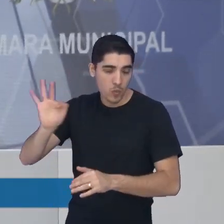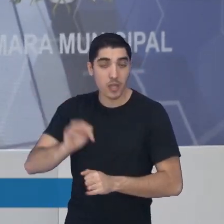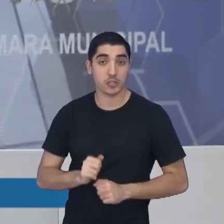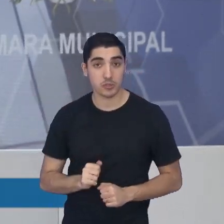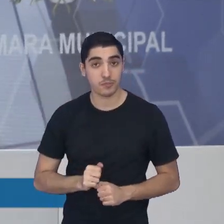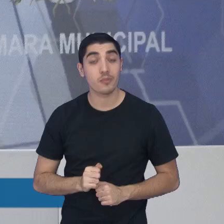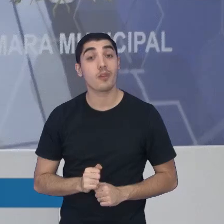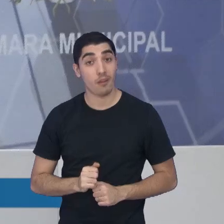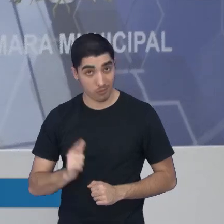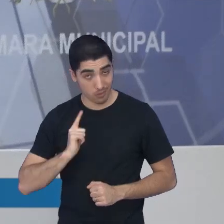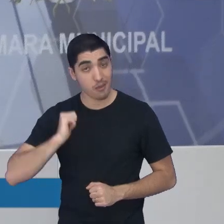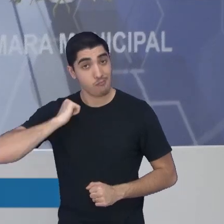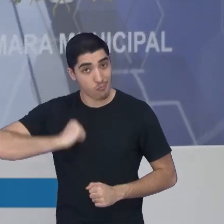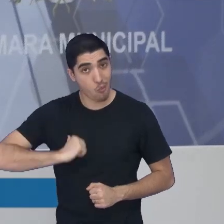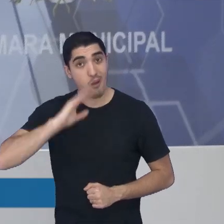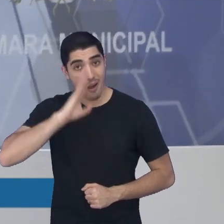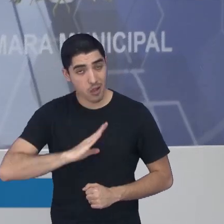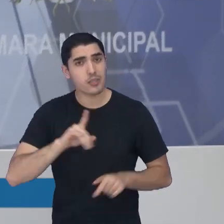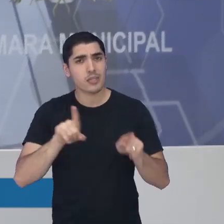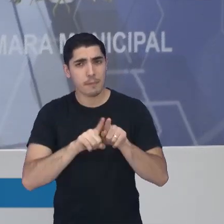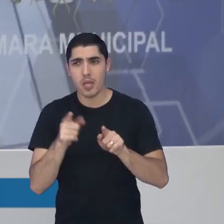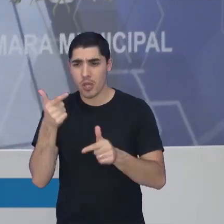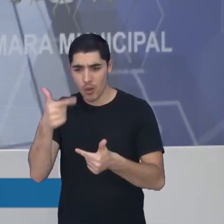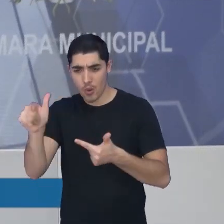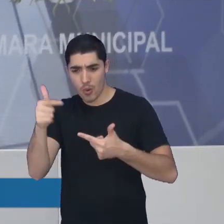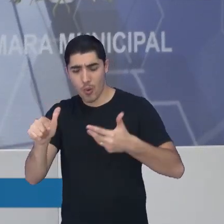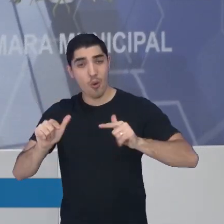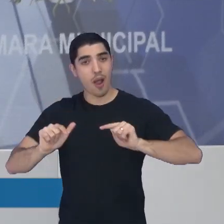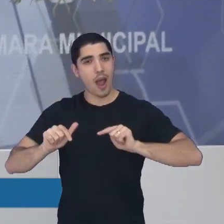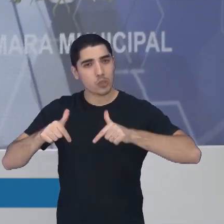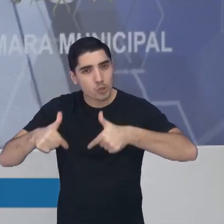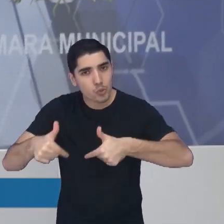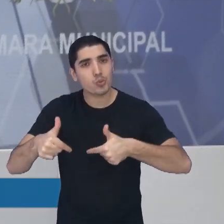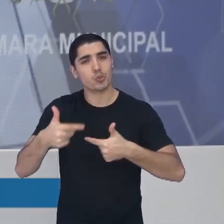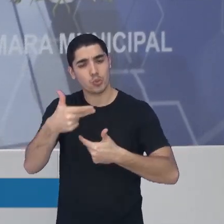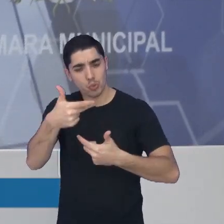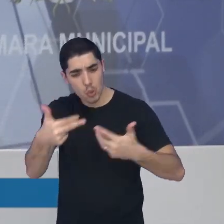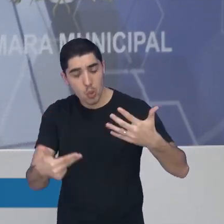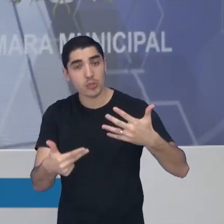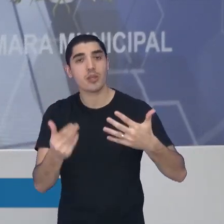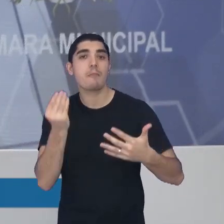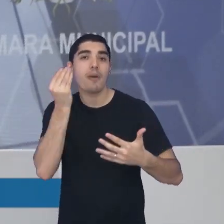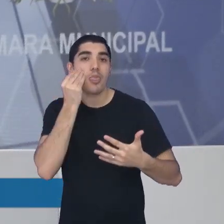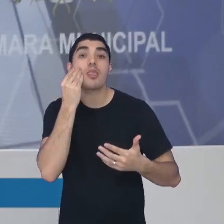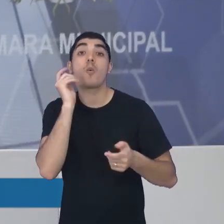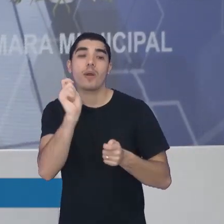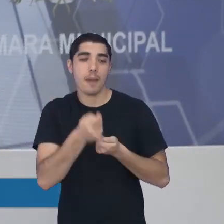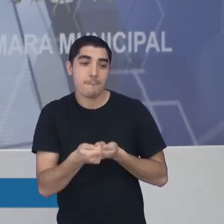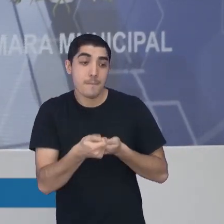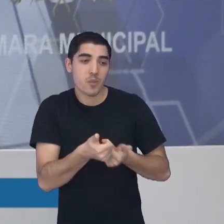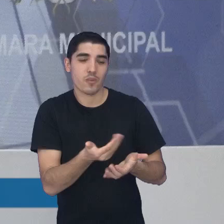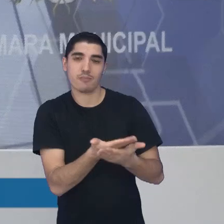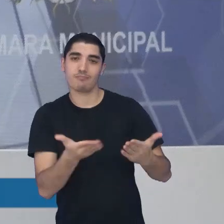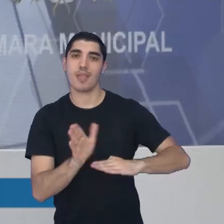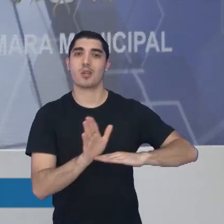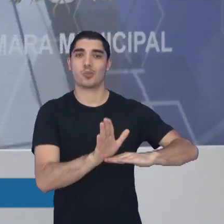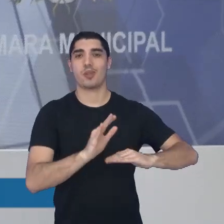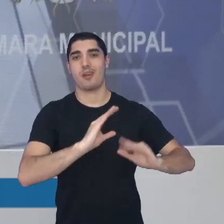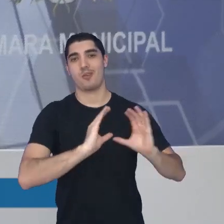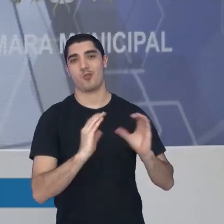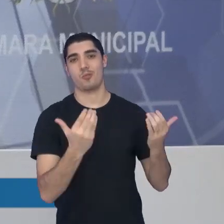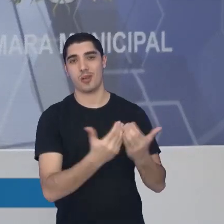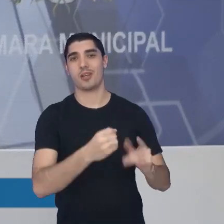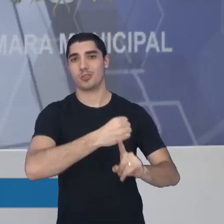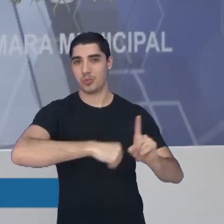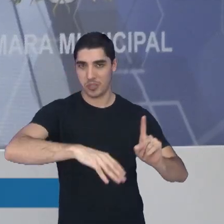muitas, muitas ações que chamamos de extensão como benefício para a sociedade.